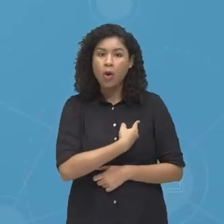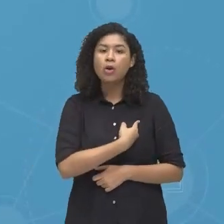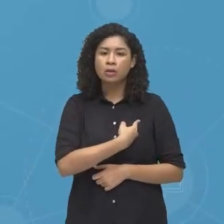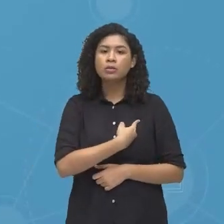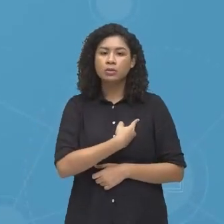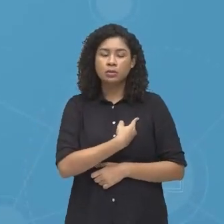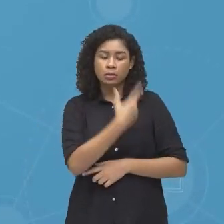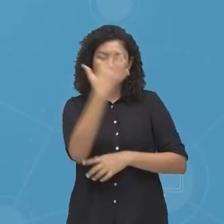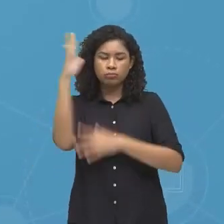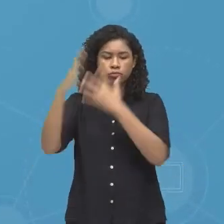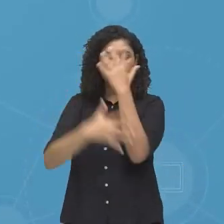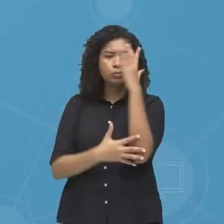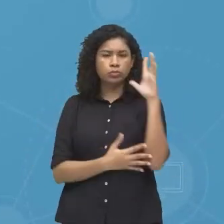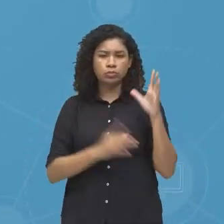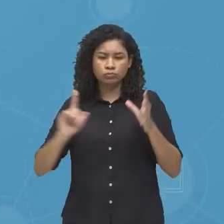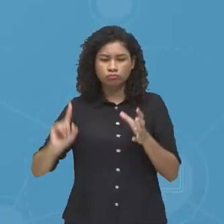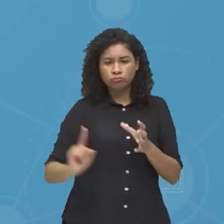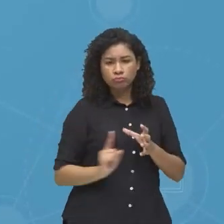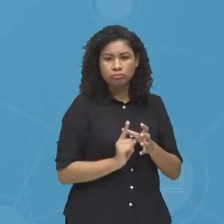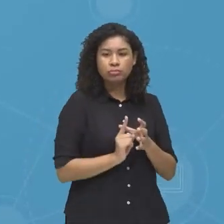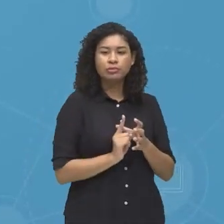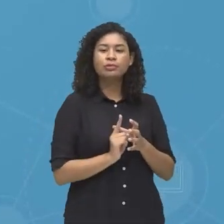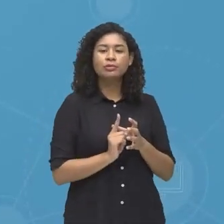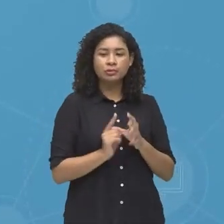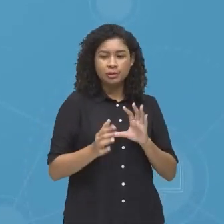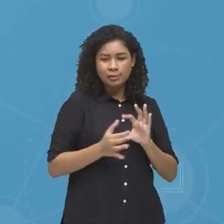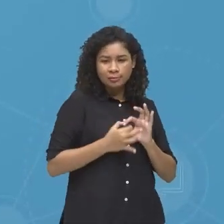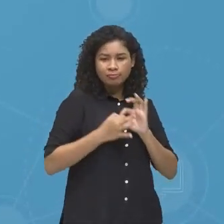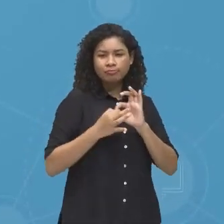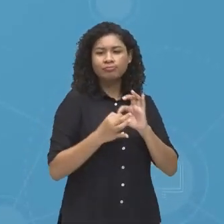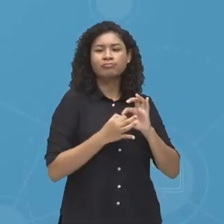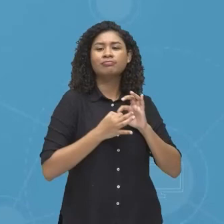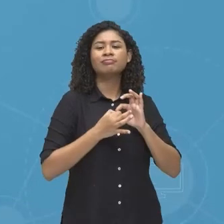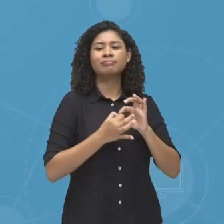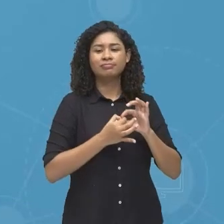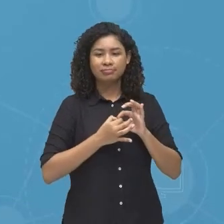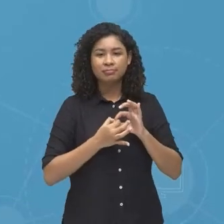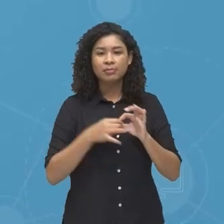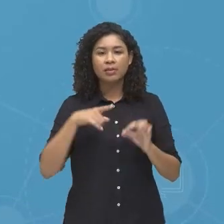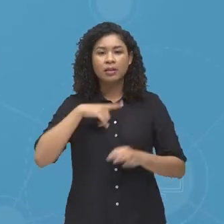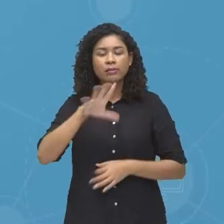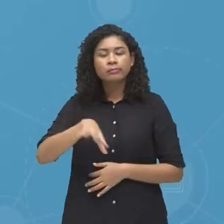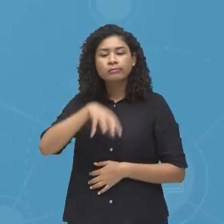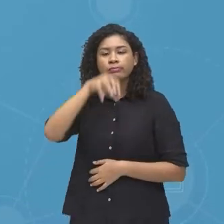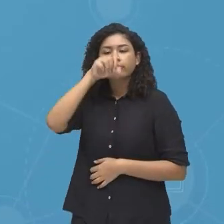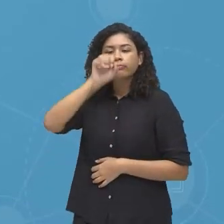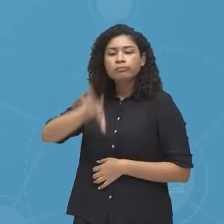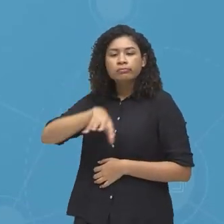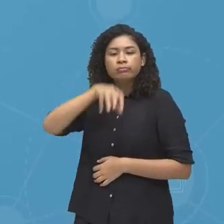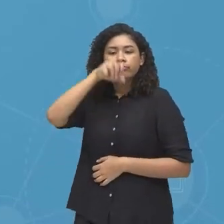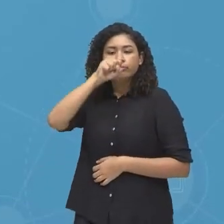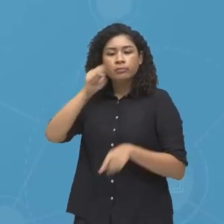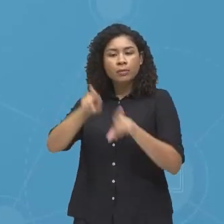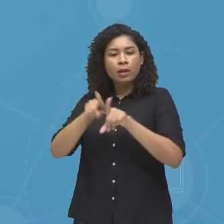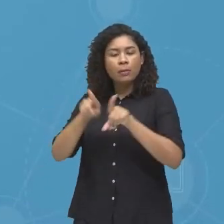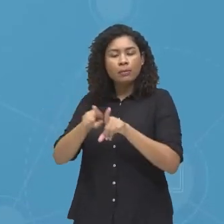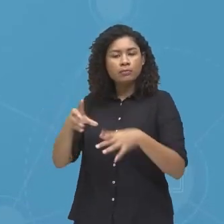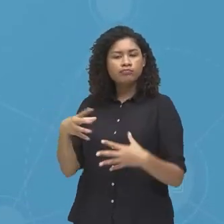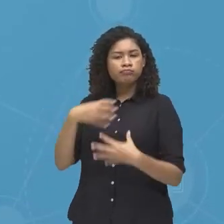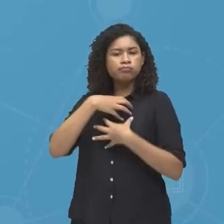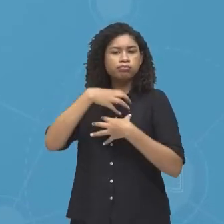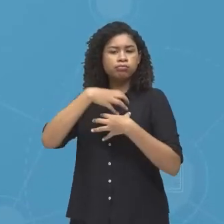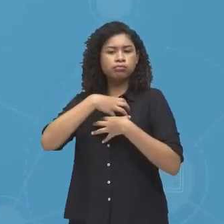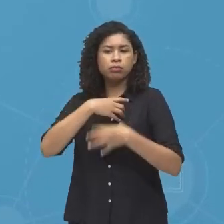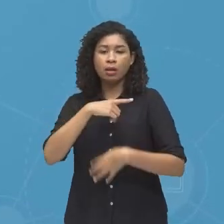natureza, né? Nós respiramos, nós temos também instintos, nós